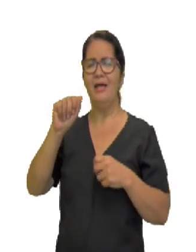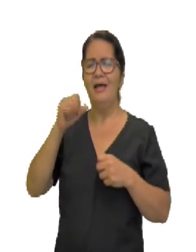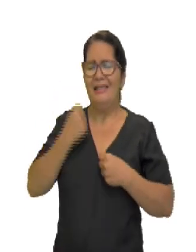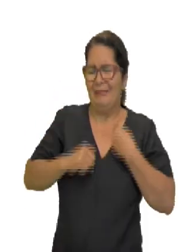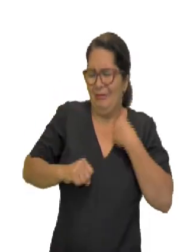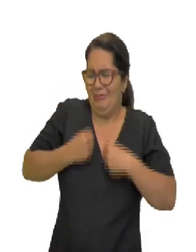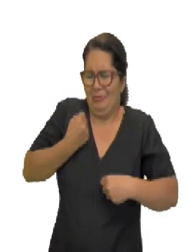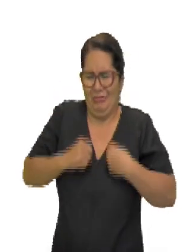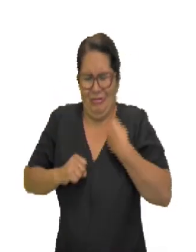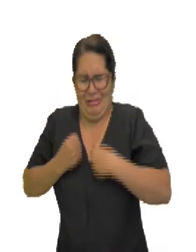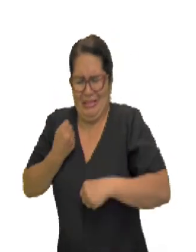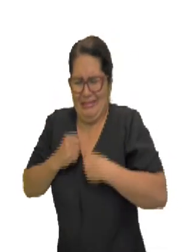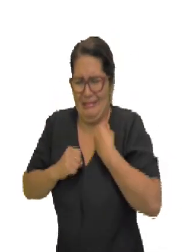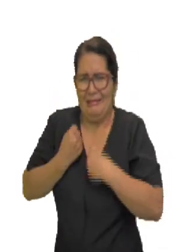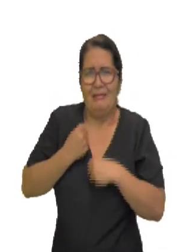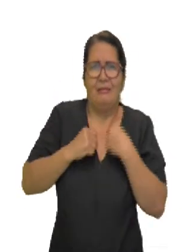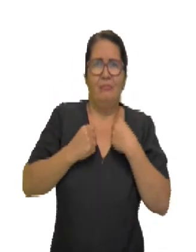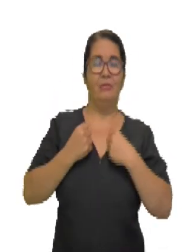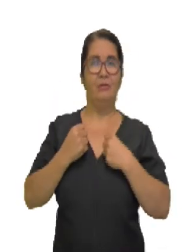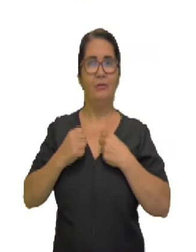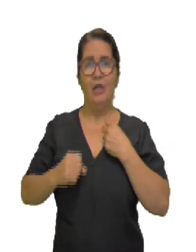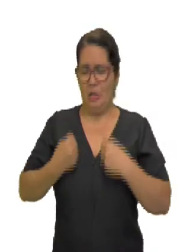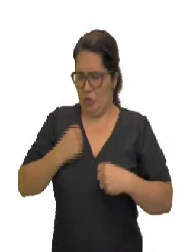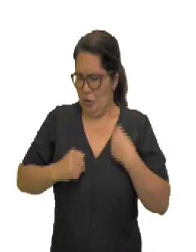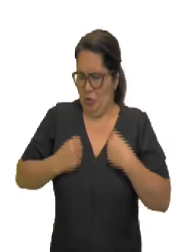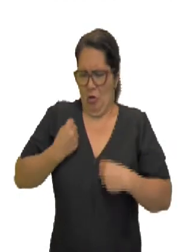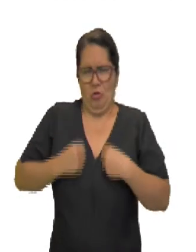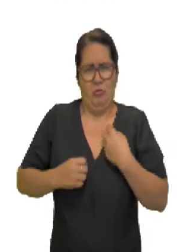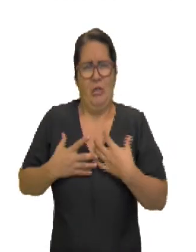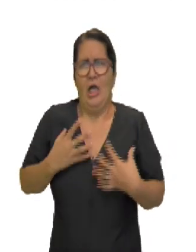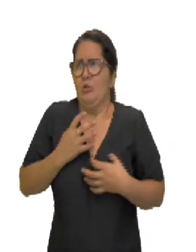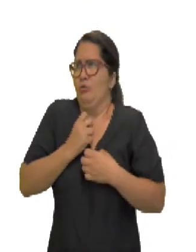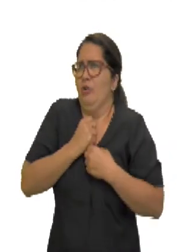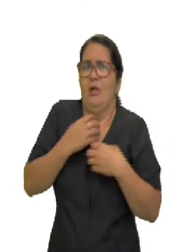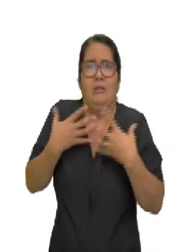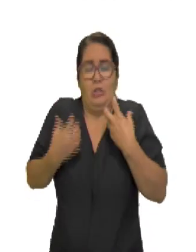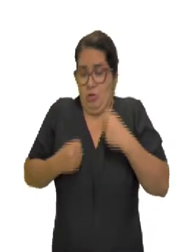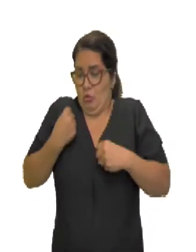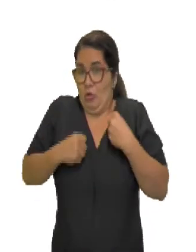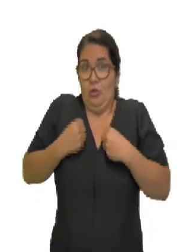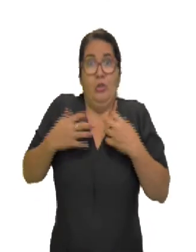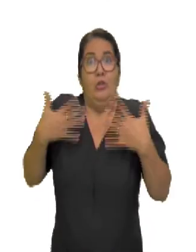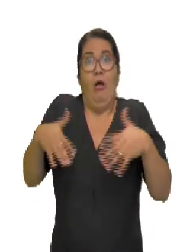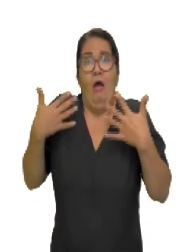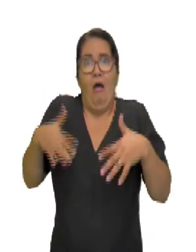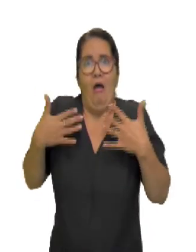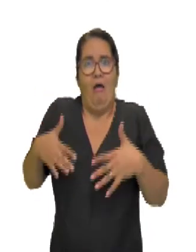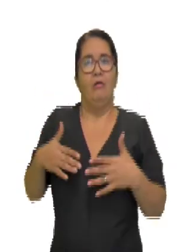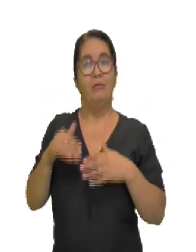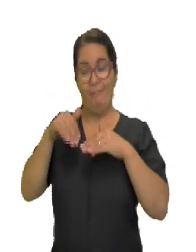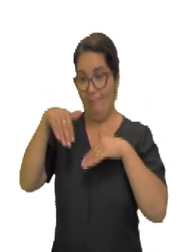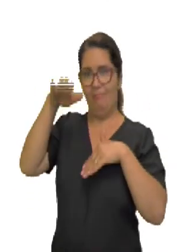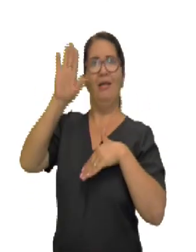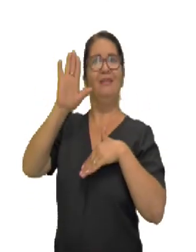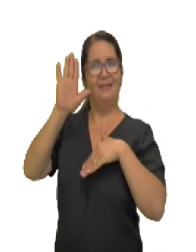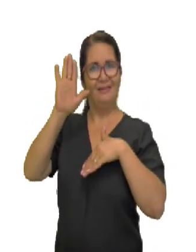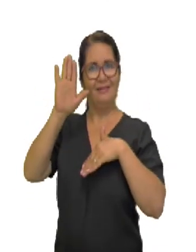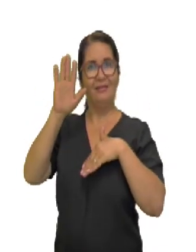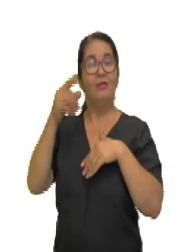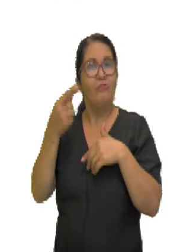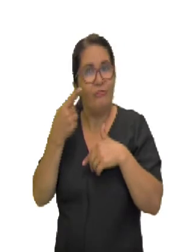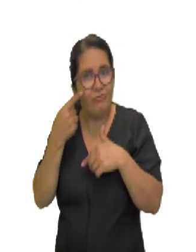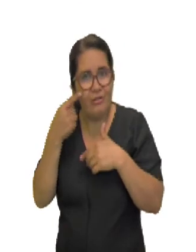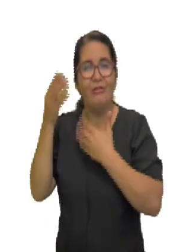está evidenciando o termo ansiosa. Muito bem, a relação. Minhas avaliações